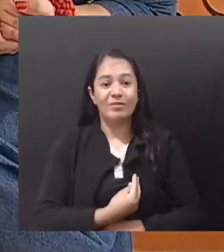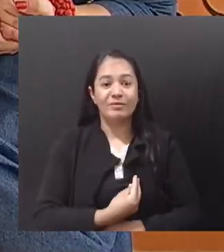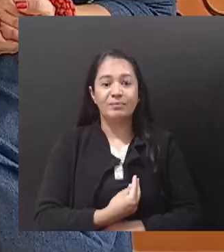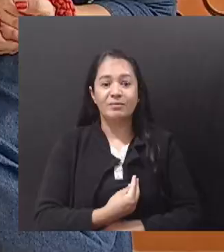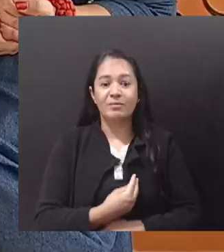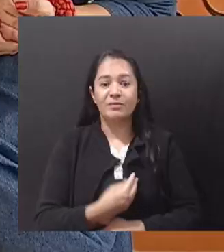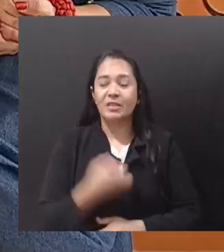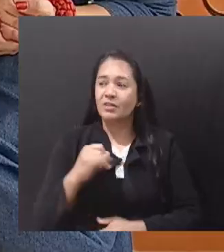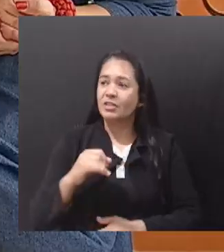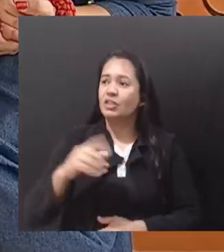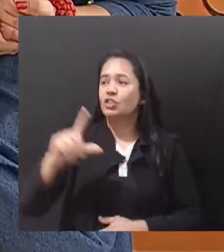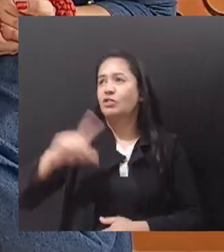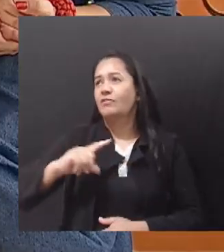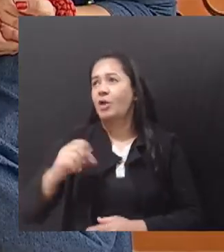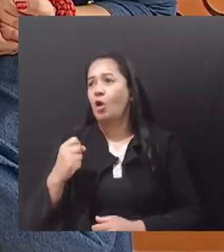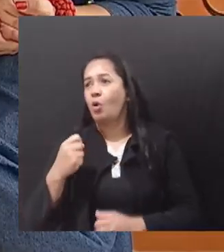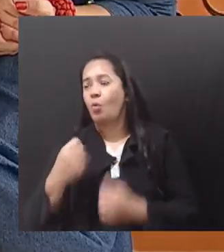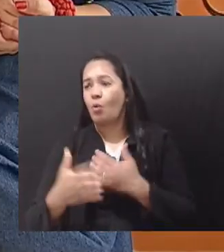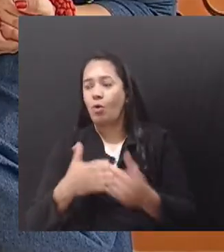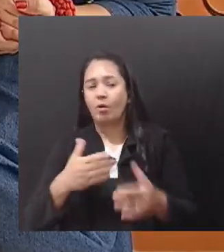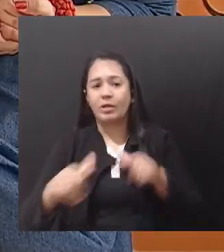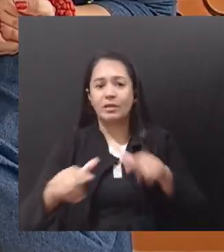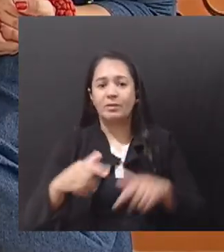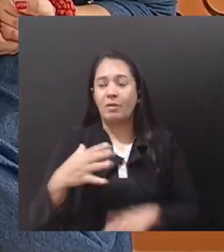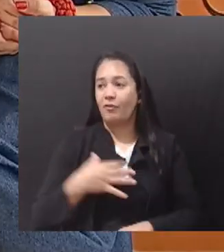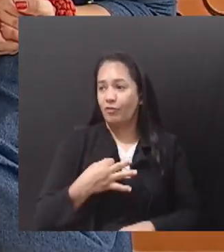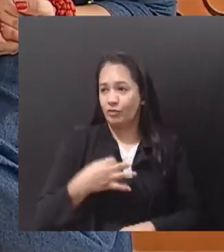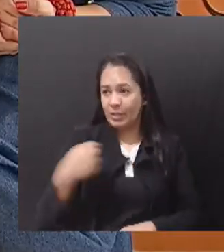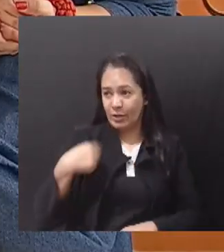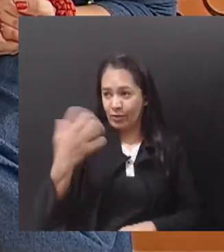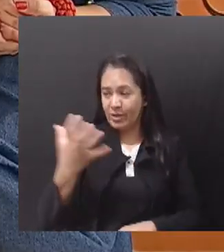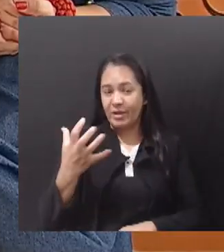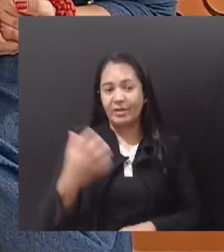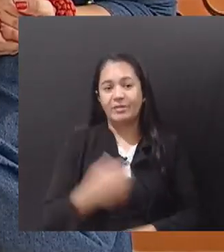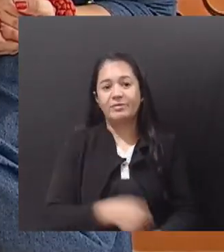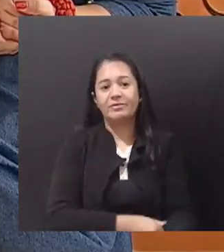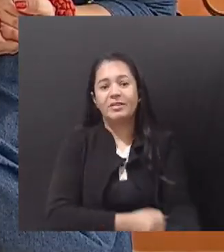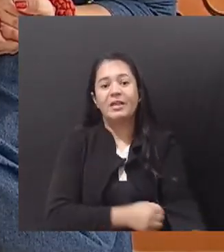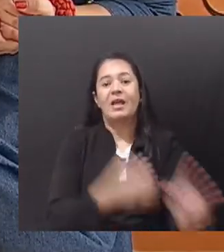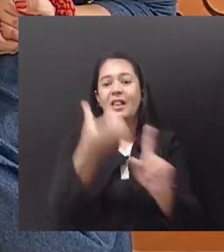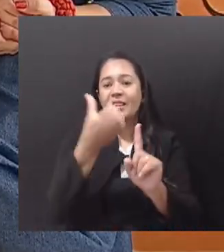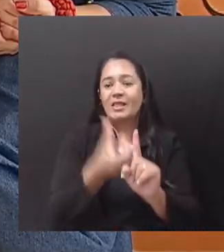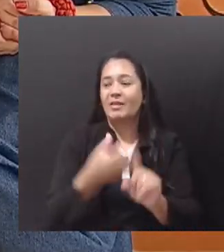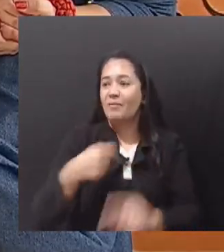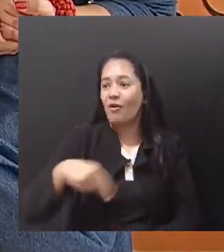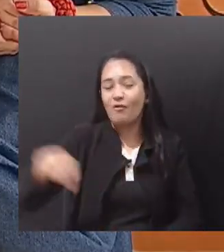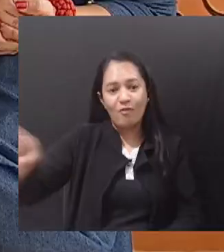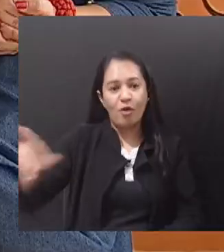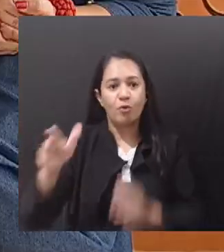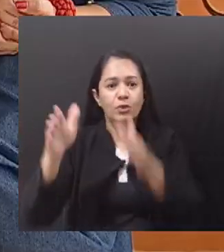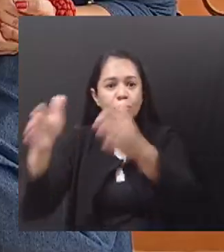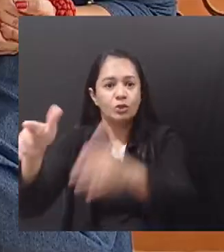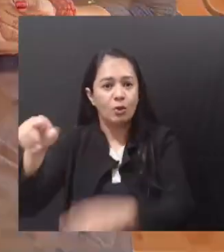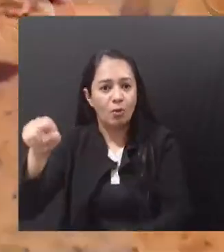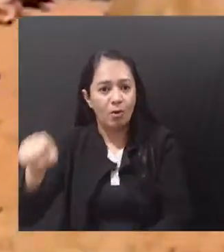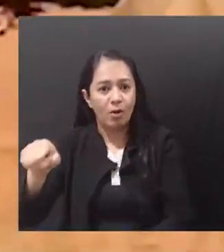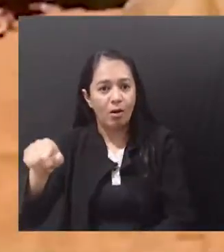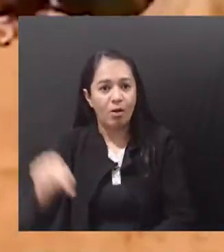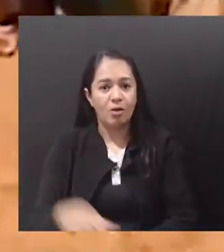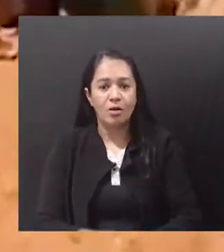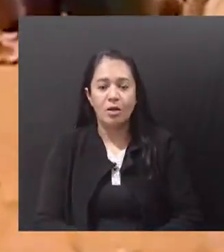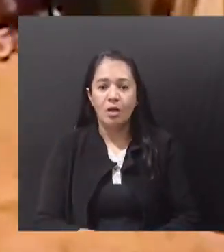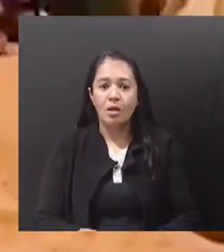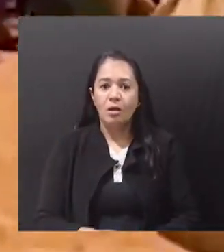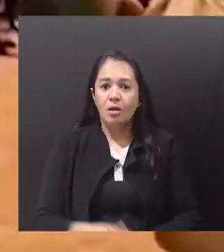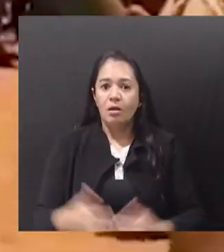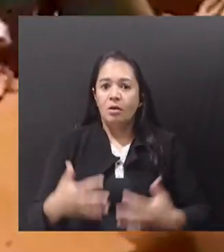tiver alguma missão, algum trabalho voluntário, eu quero ir até lá. E aí passa 6 meses, então eu vou. Quando eu chego lá, eu sou impactado